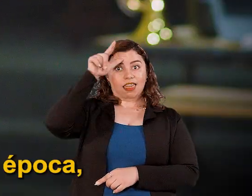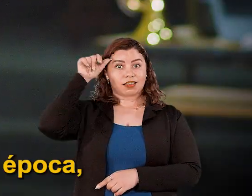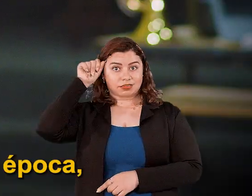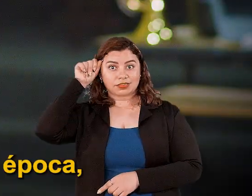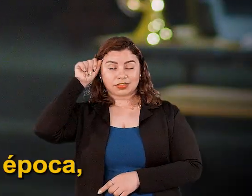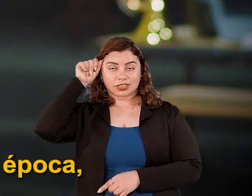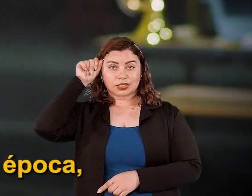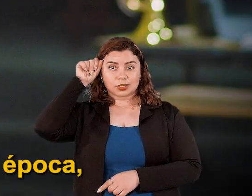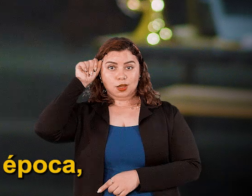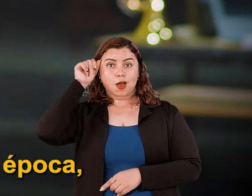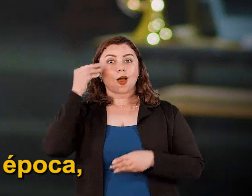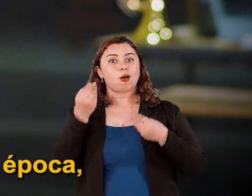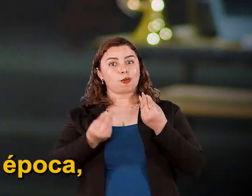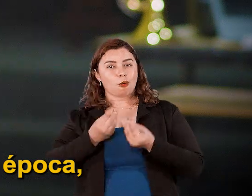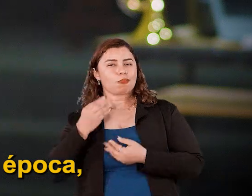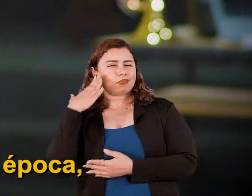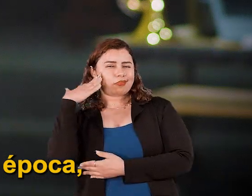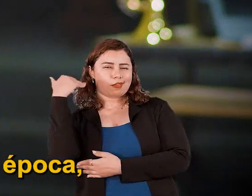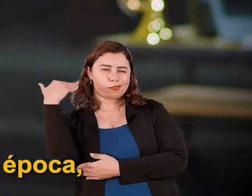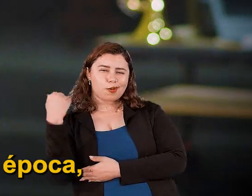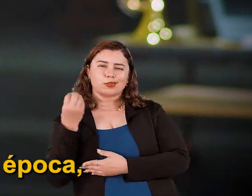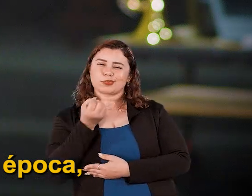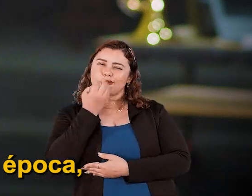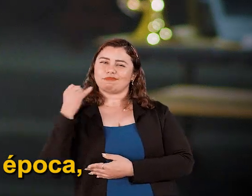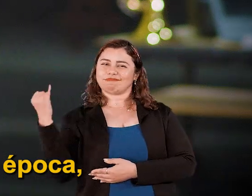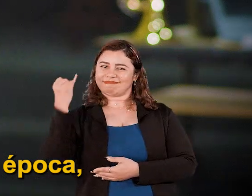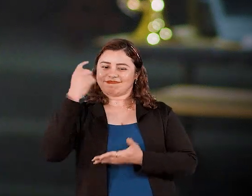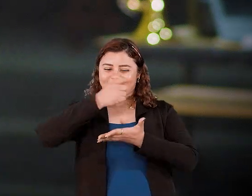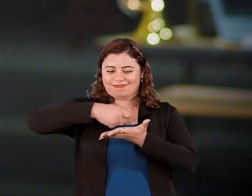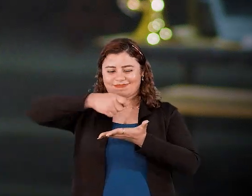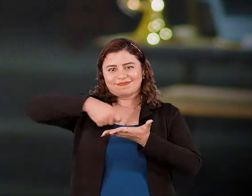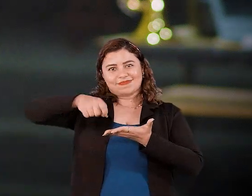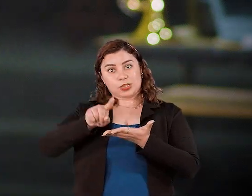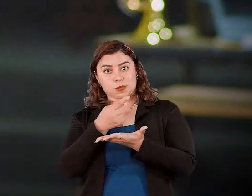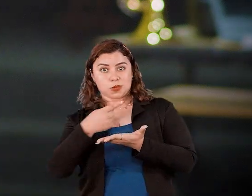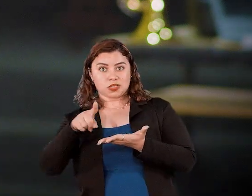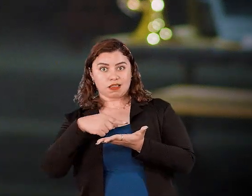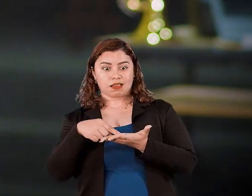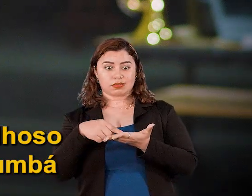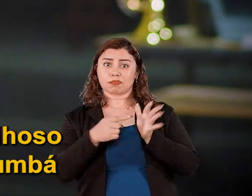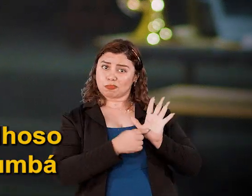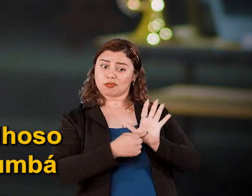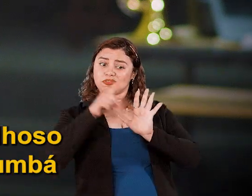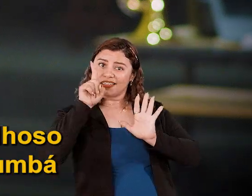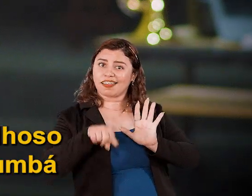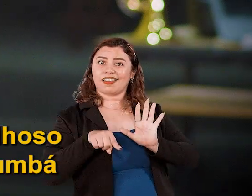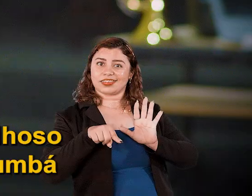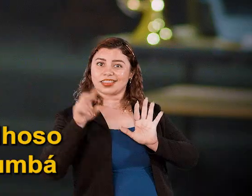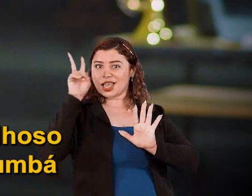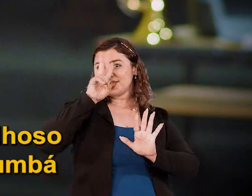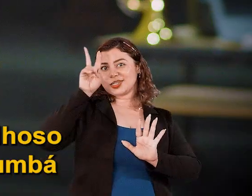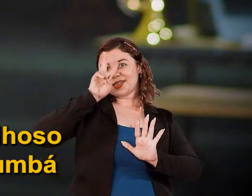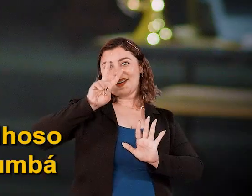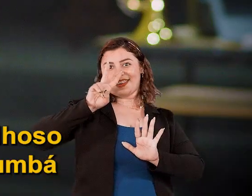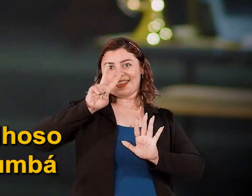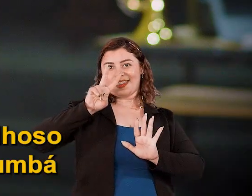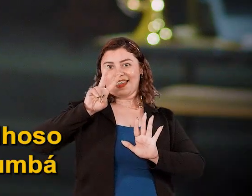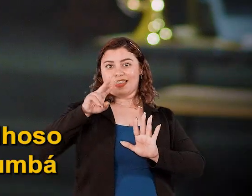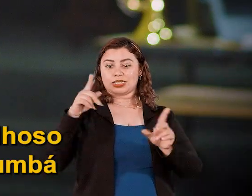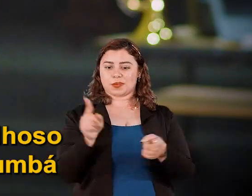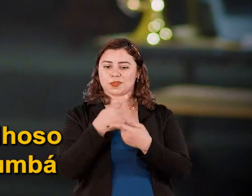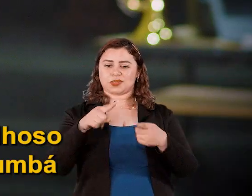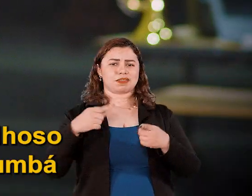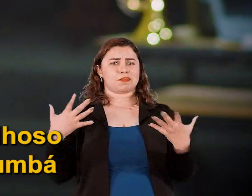Levino Albano, como grande compositor que era na época, retratou tudo isso aí nesse